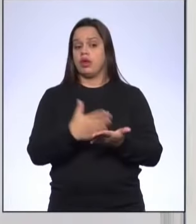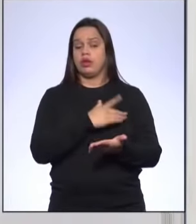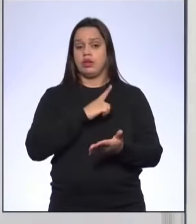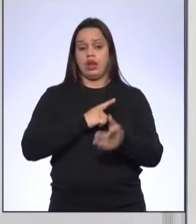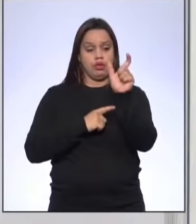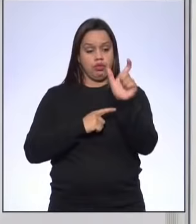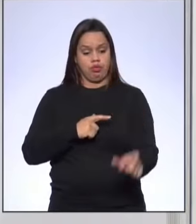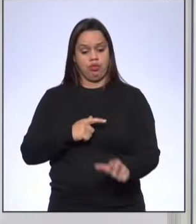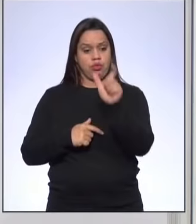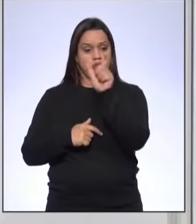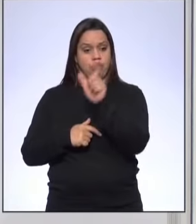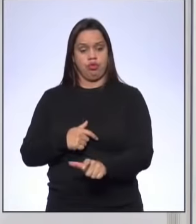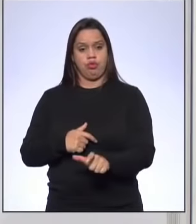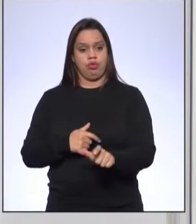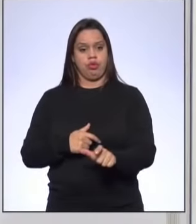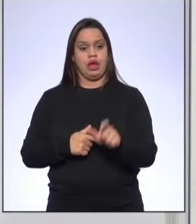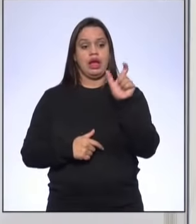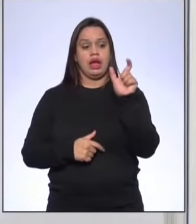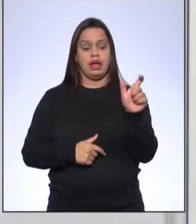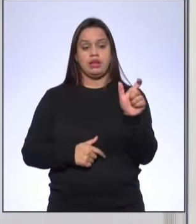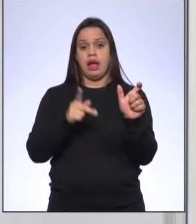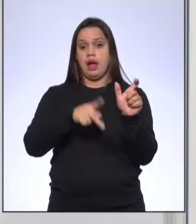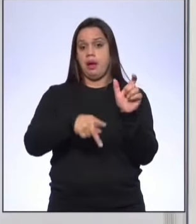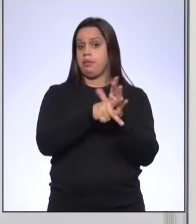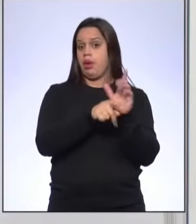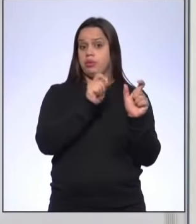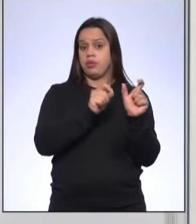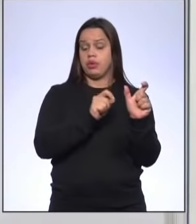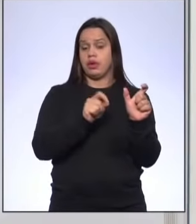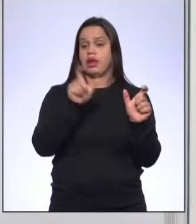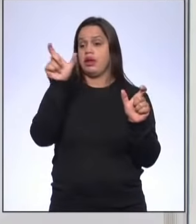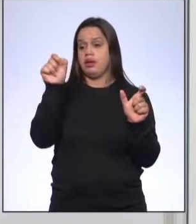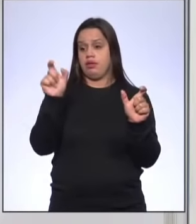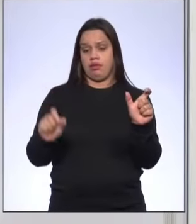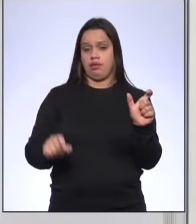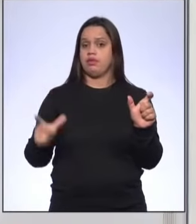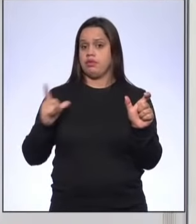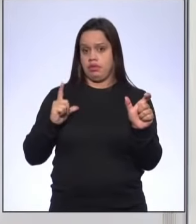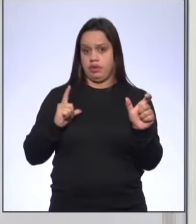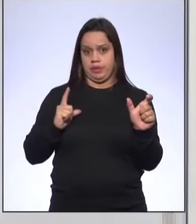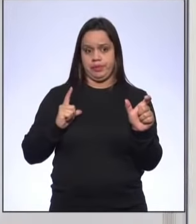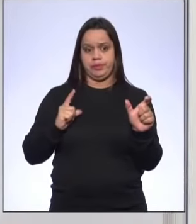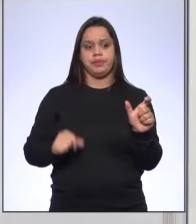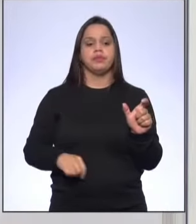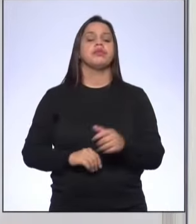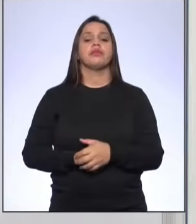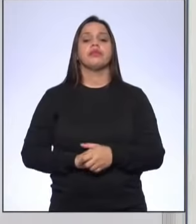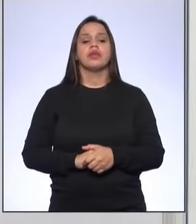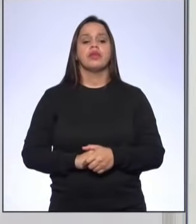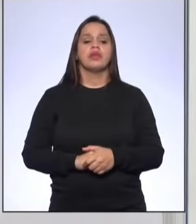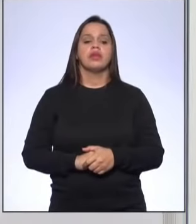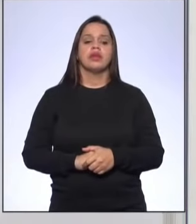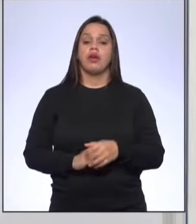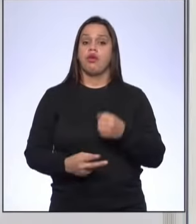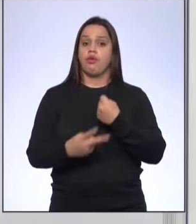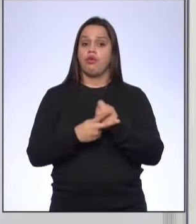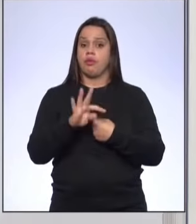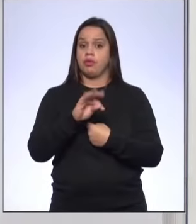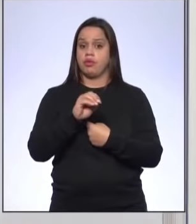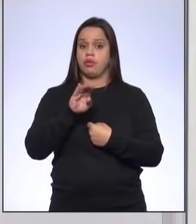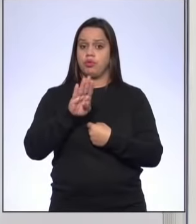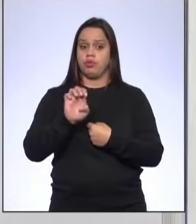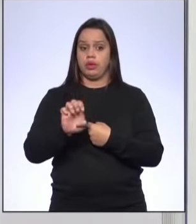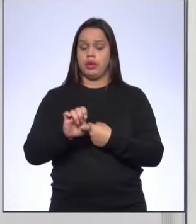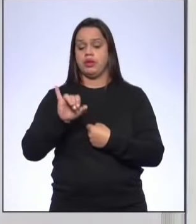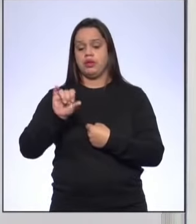duas colunas esse daqui do vertebrado então eu vou substituir xixi por esse animal o verbo to be é no